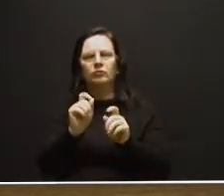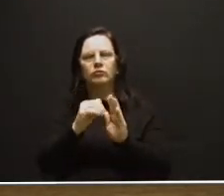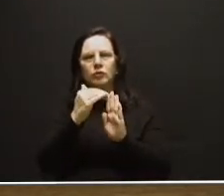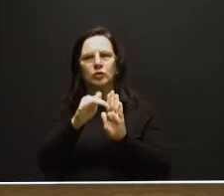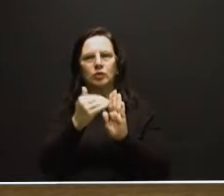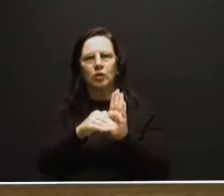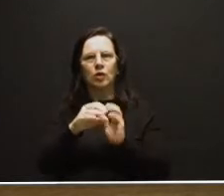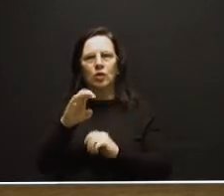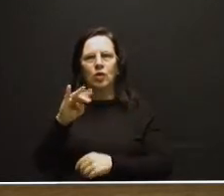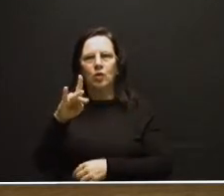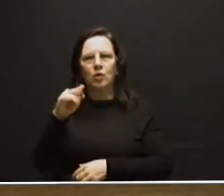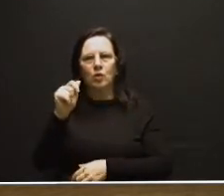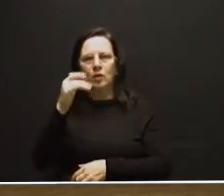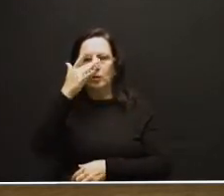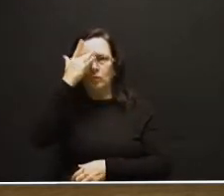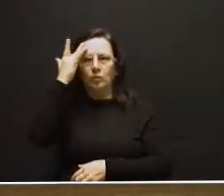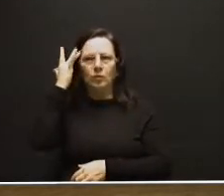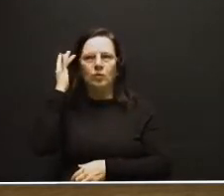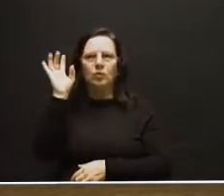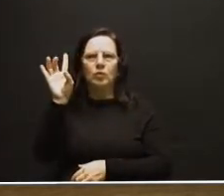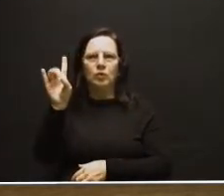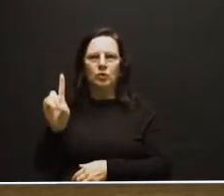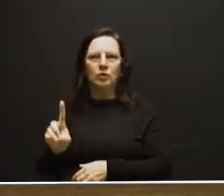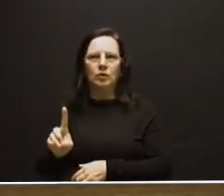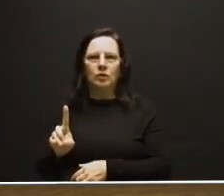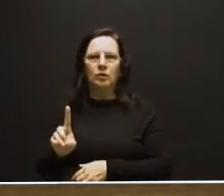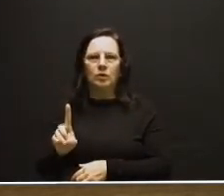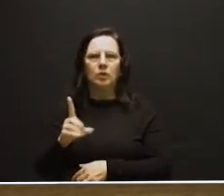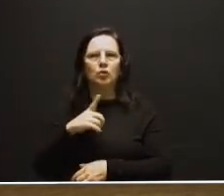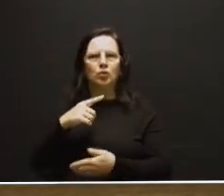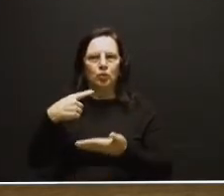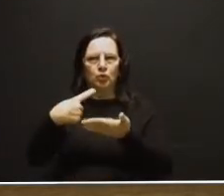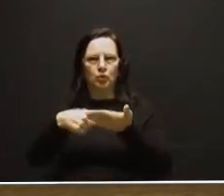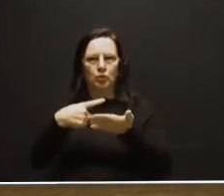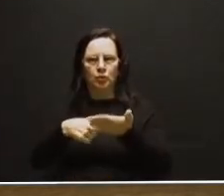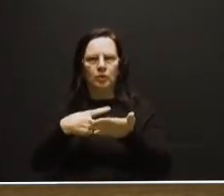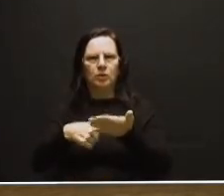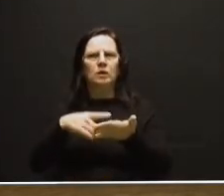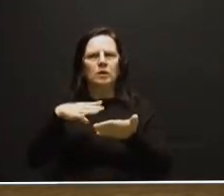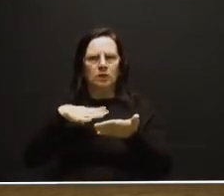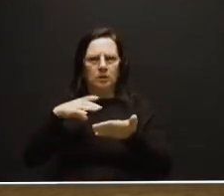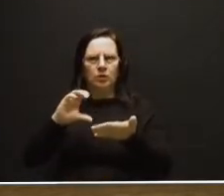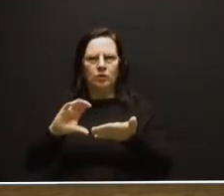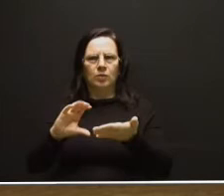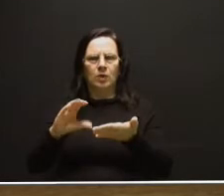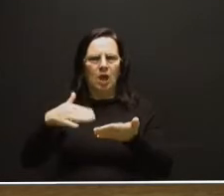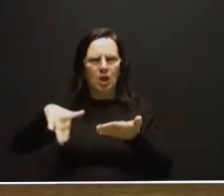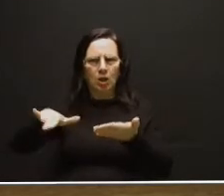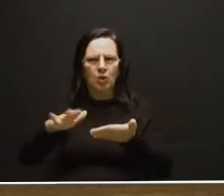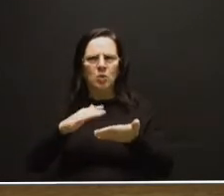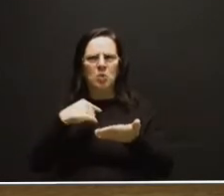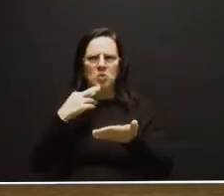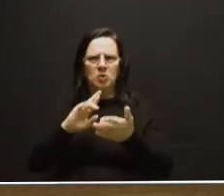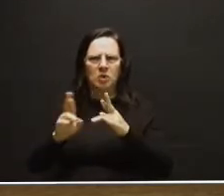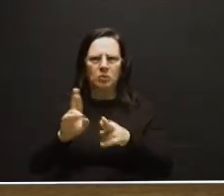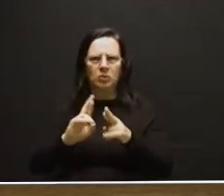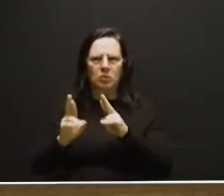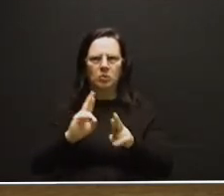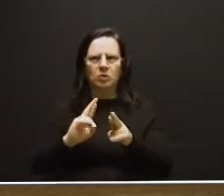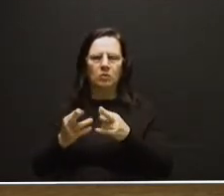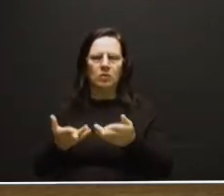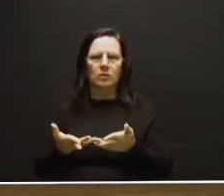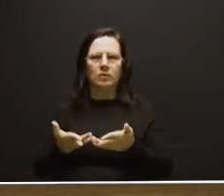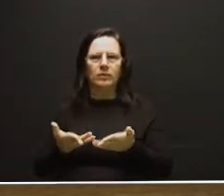às cotas da pessoa com deficiência com deficiência seja cumprida na cidade e aqui todo mundo fala que a gente reclama de tudo mas agora